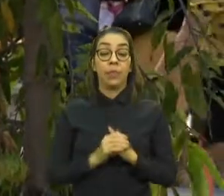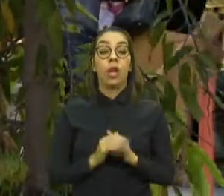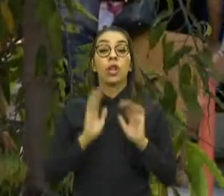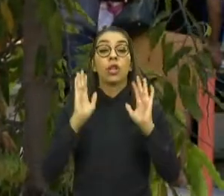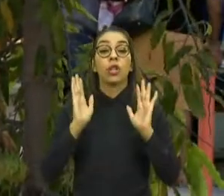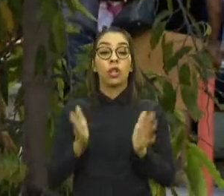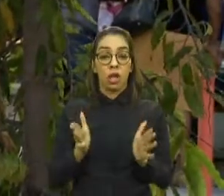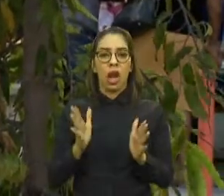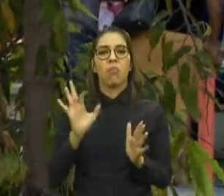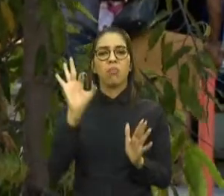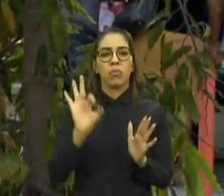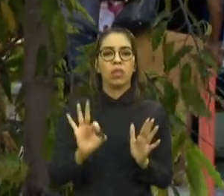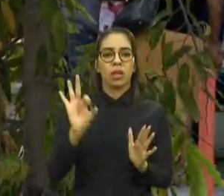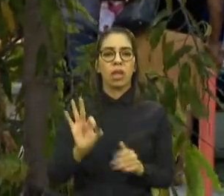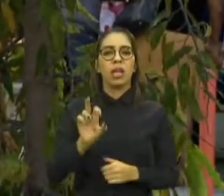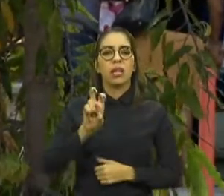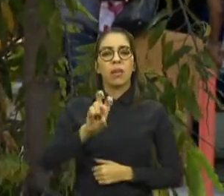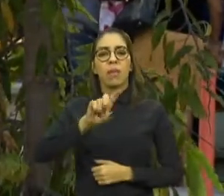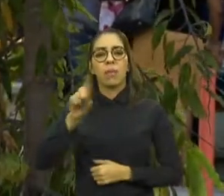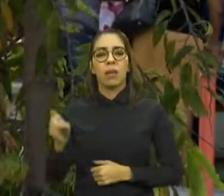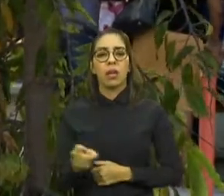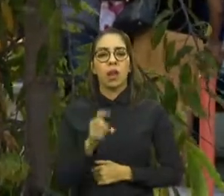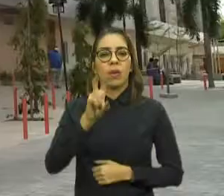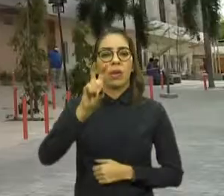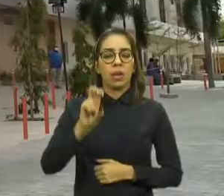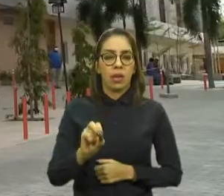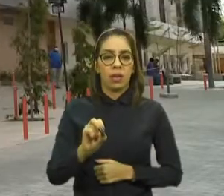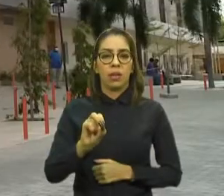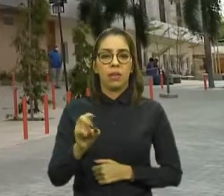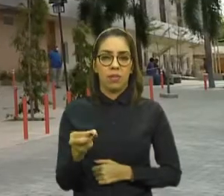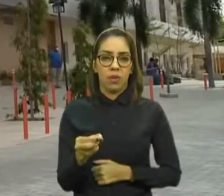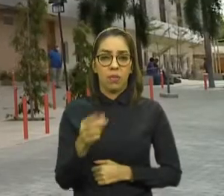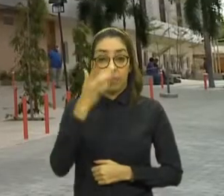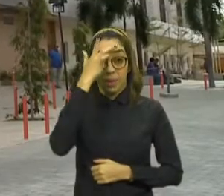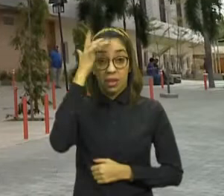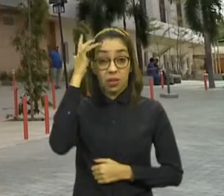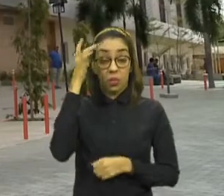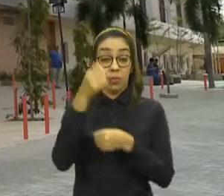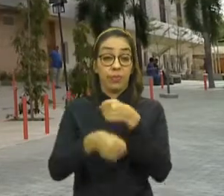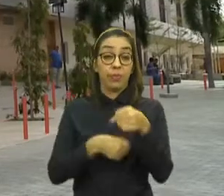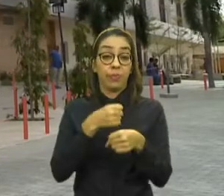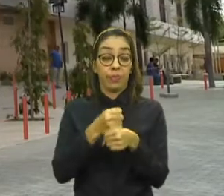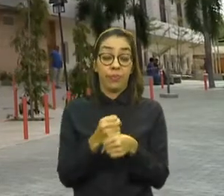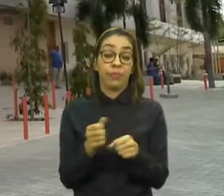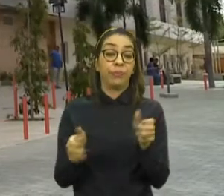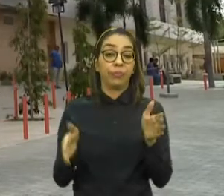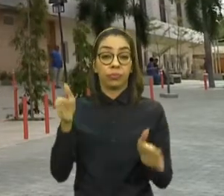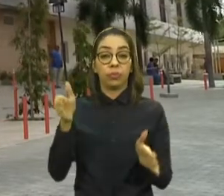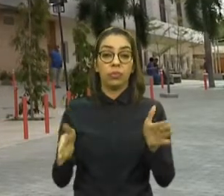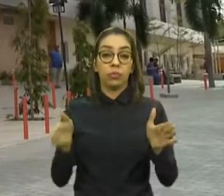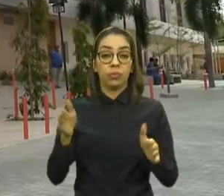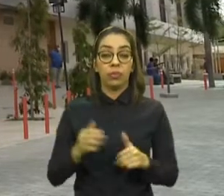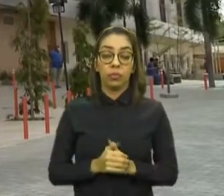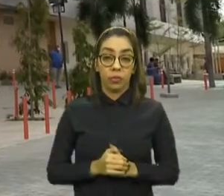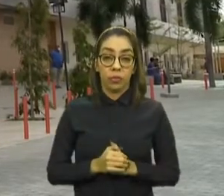mundo é de 5 milhões e 500 mil pessoas por ano. Desse total, cerca de 400 mil pacientes evoluem para amputação de membros